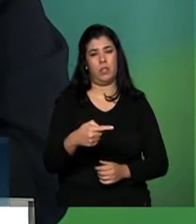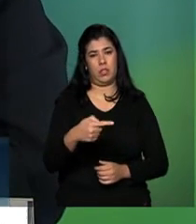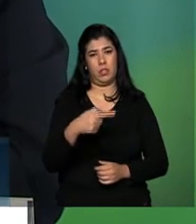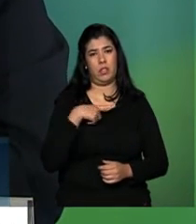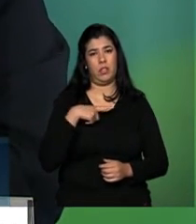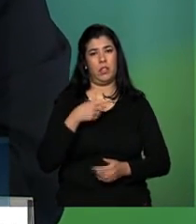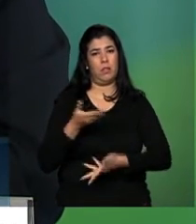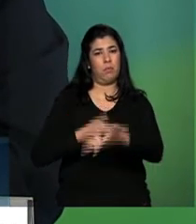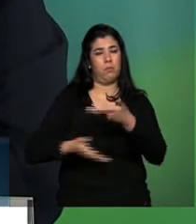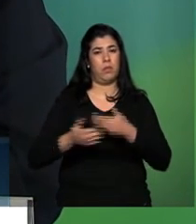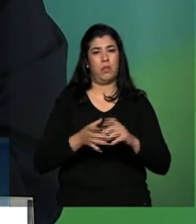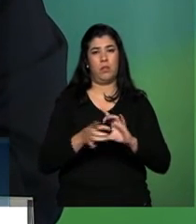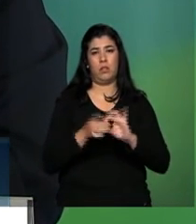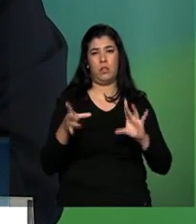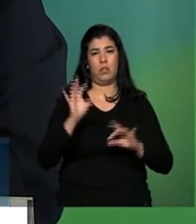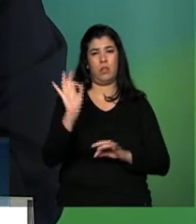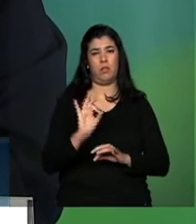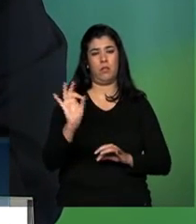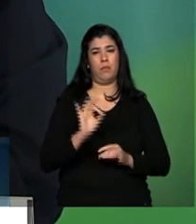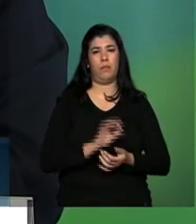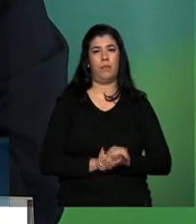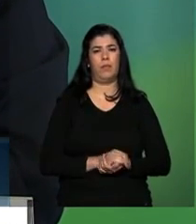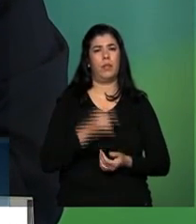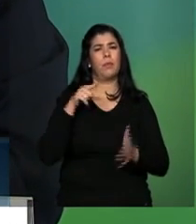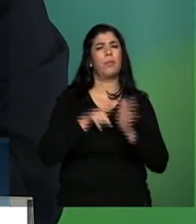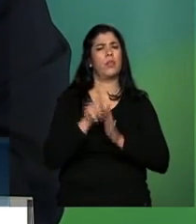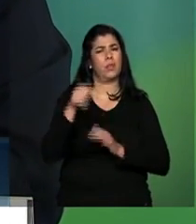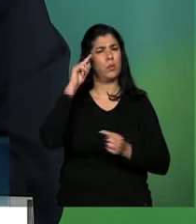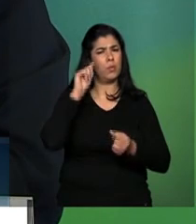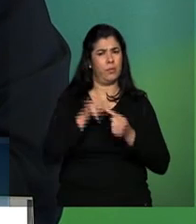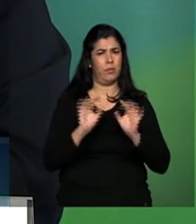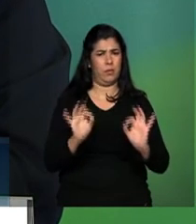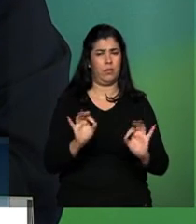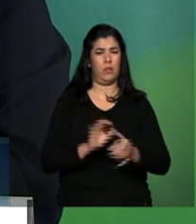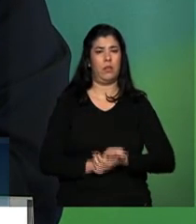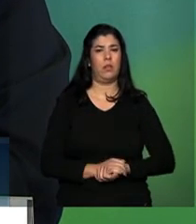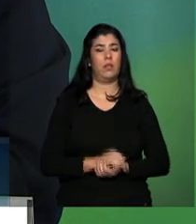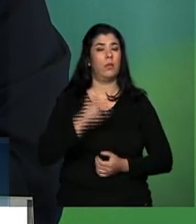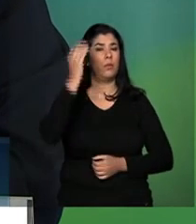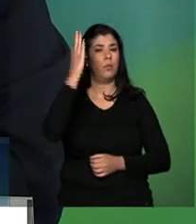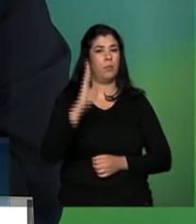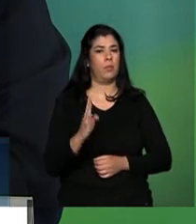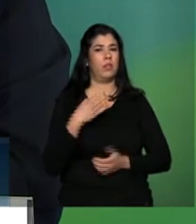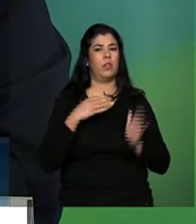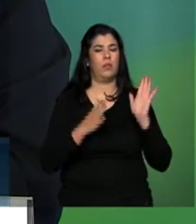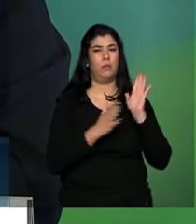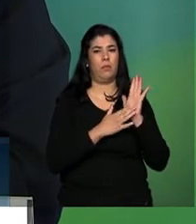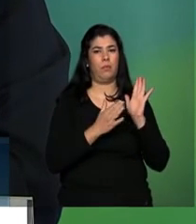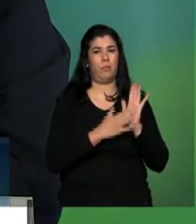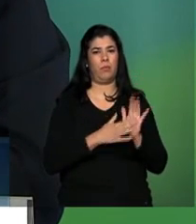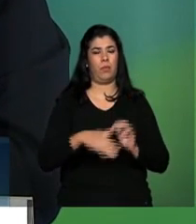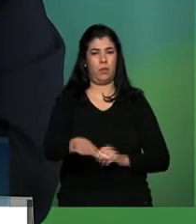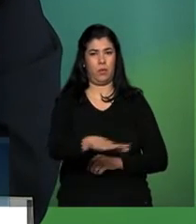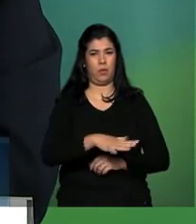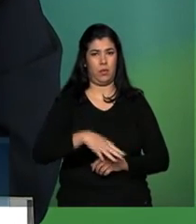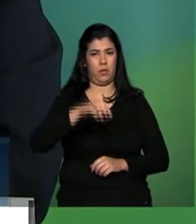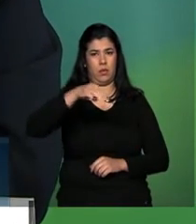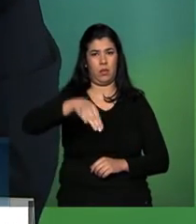livre, hein? O objetivo é esse, tanto que o Brasil propôs, no âmbito do Mercosul,